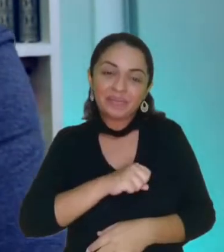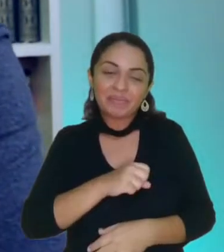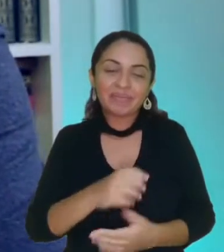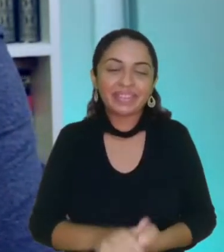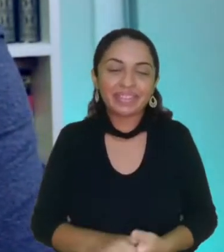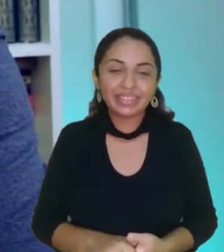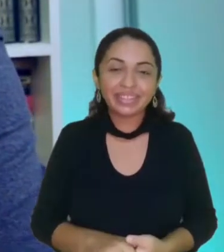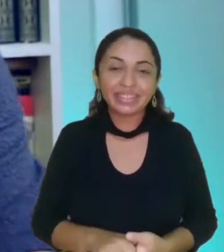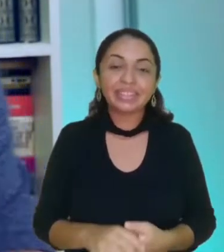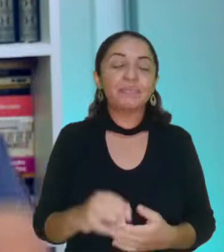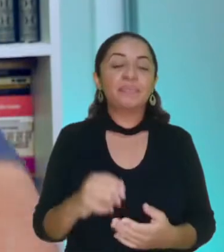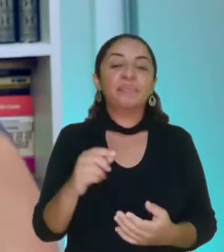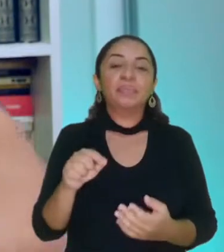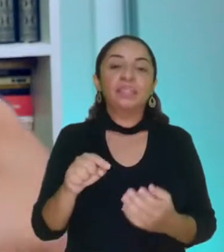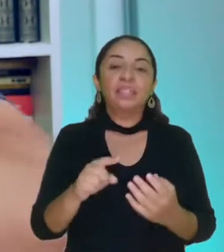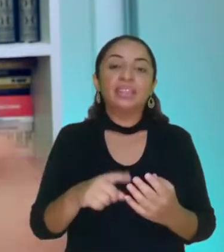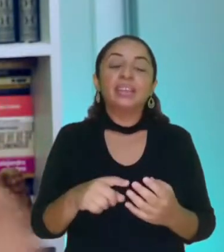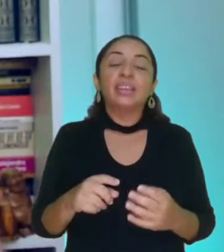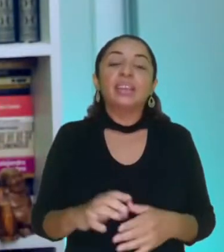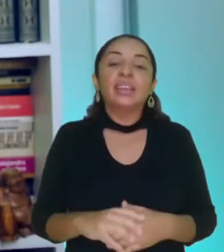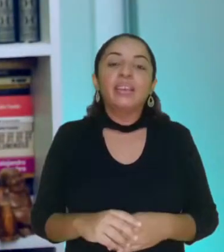O A Sangue Frio.